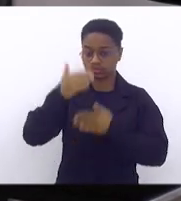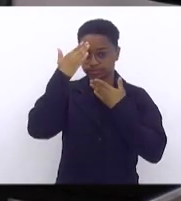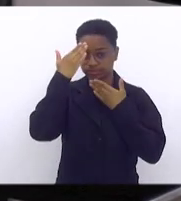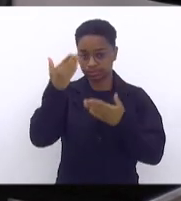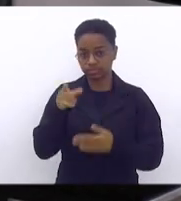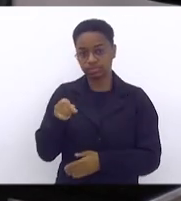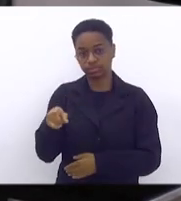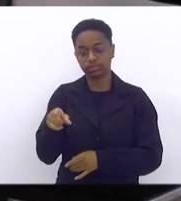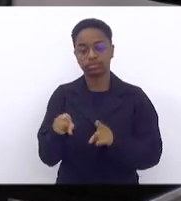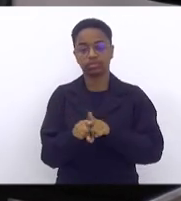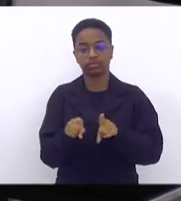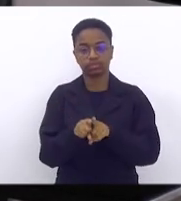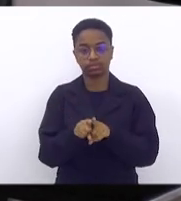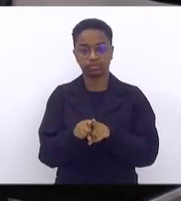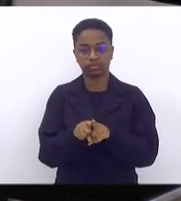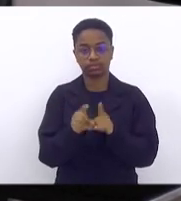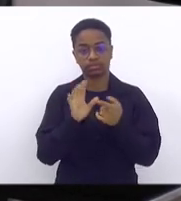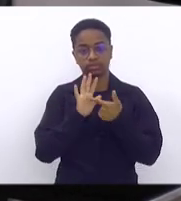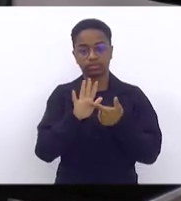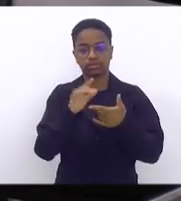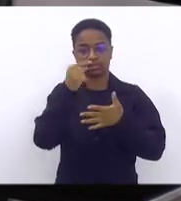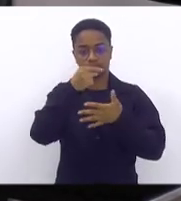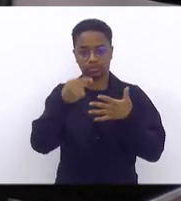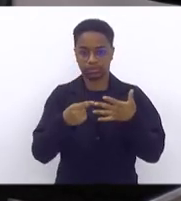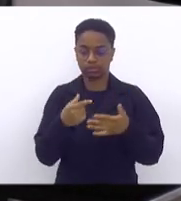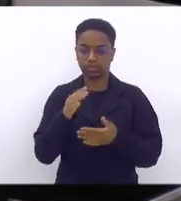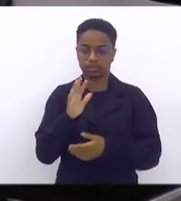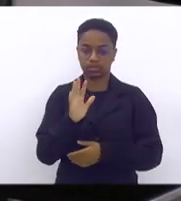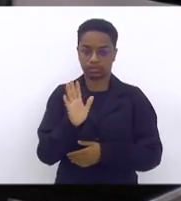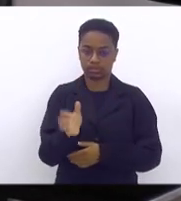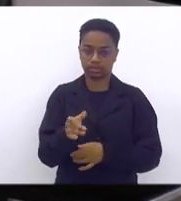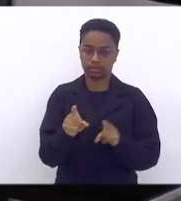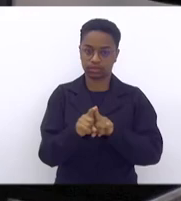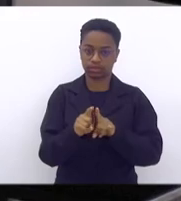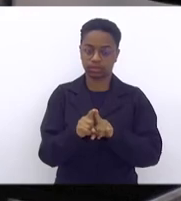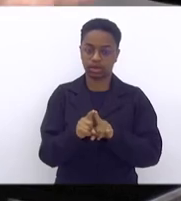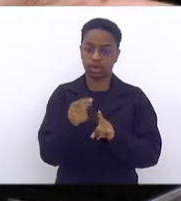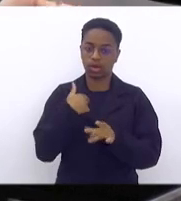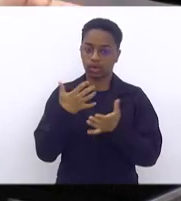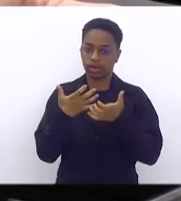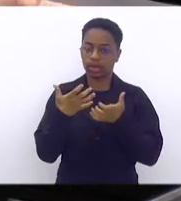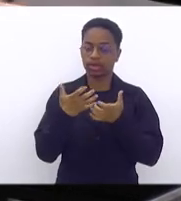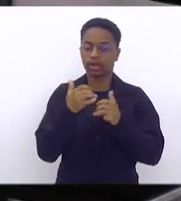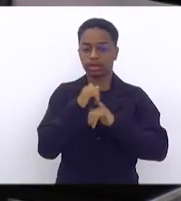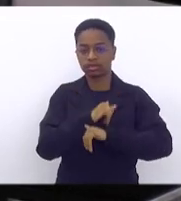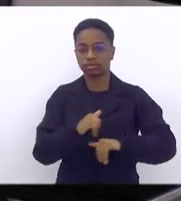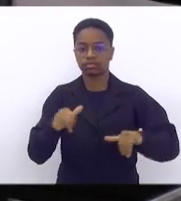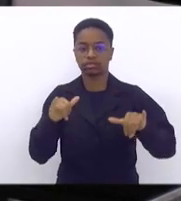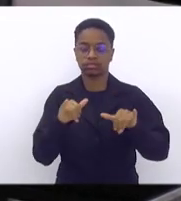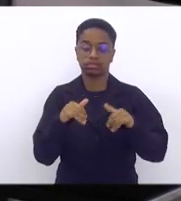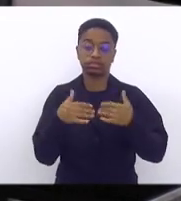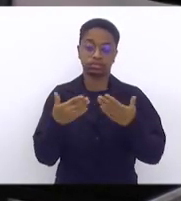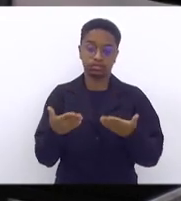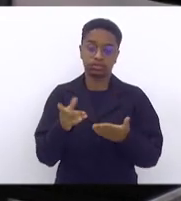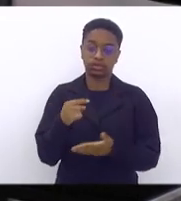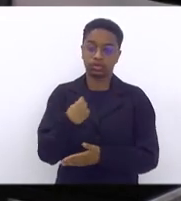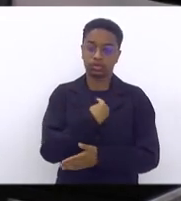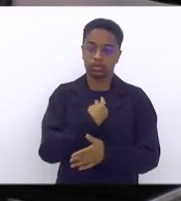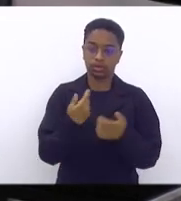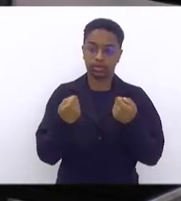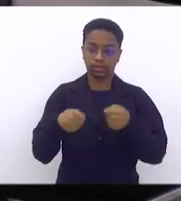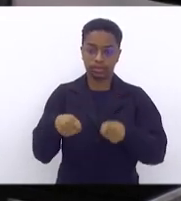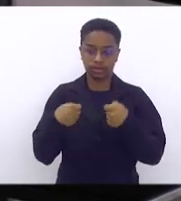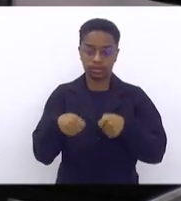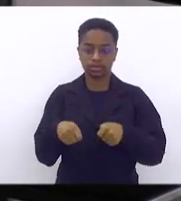Vossa Excelência e colocar apenas essas pequenas questões e considerações que eu queria aqui reforçar. Quer dizer, a gente precisa